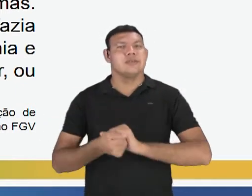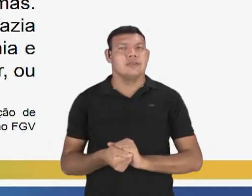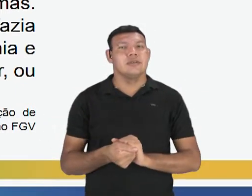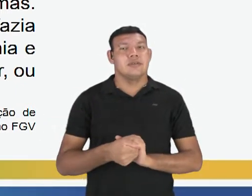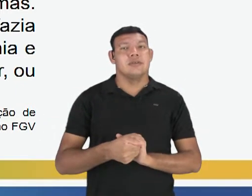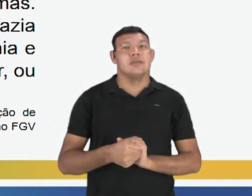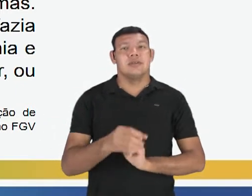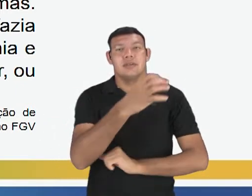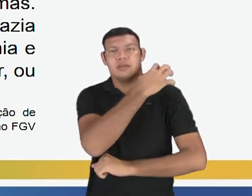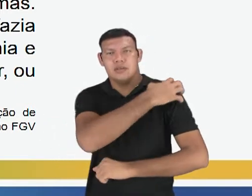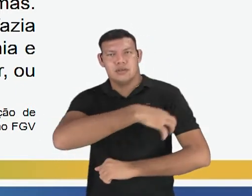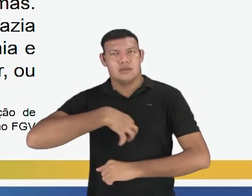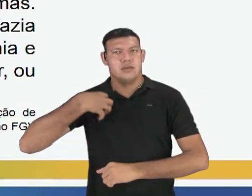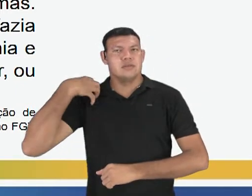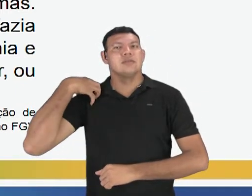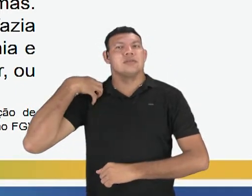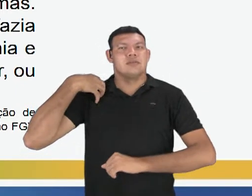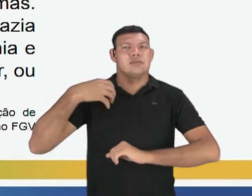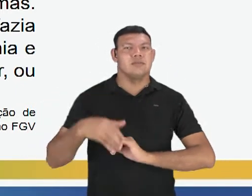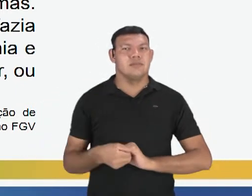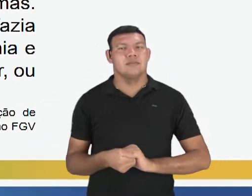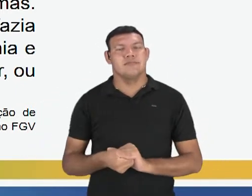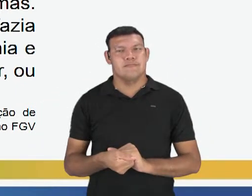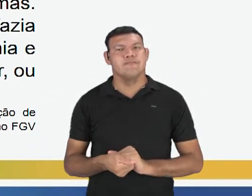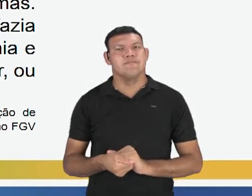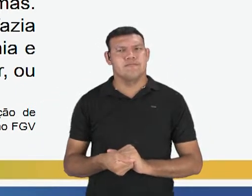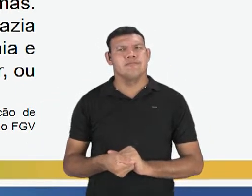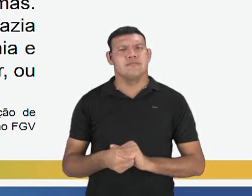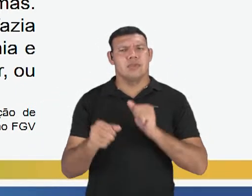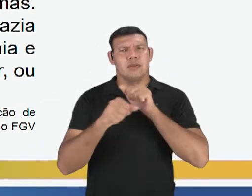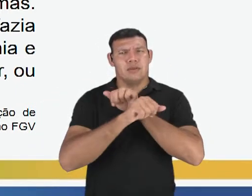por Aristóteles, que foi um grande